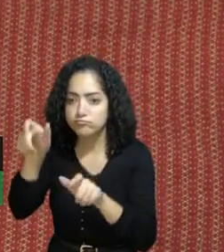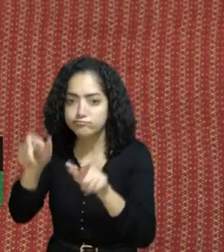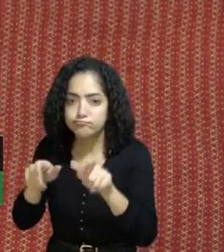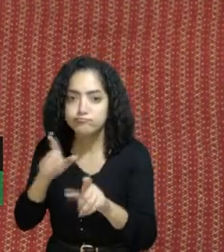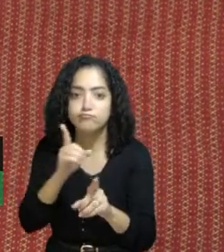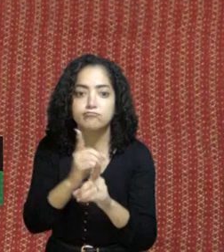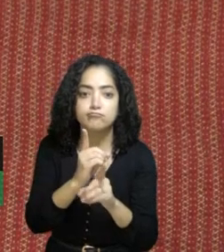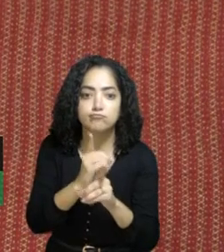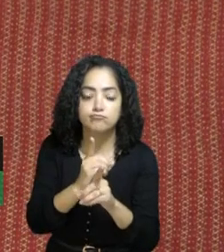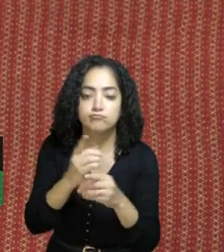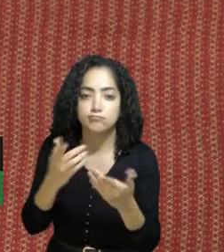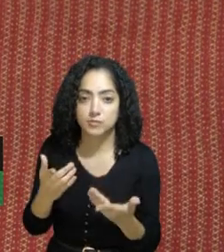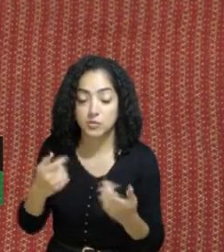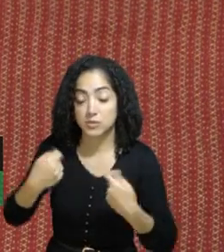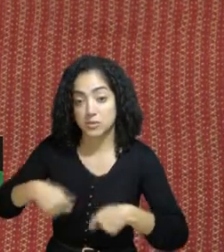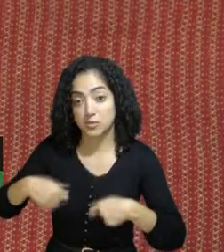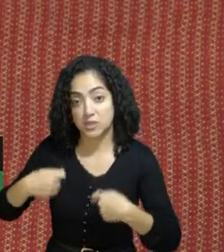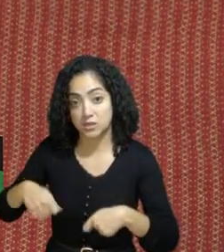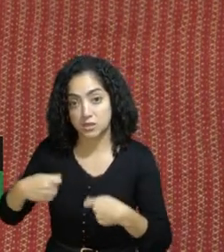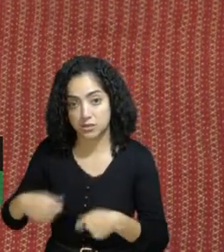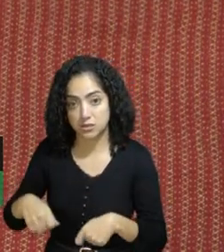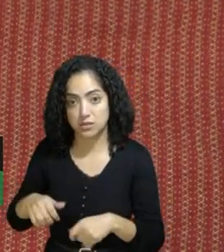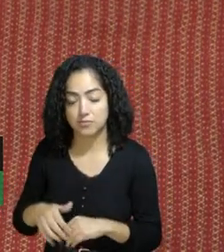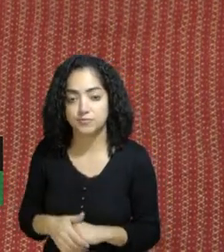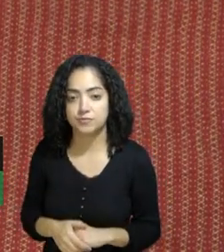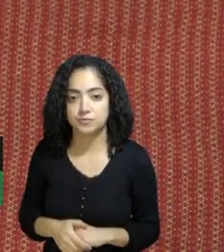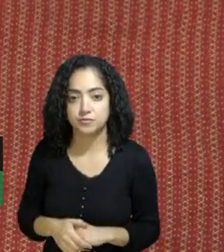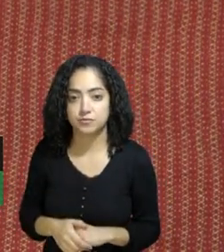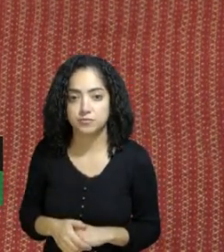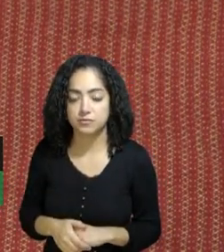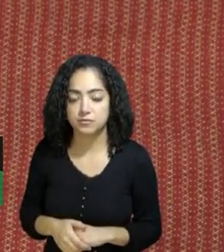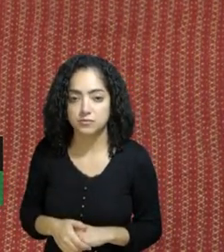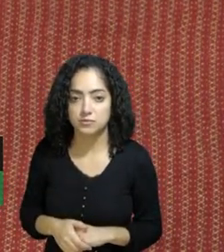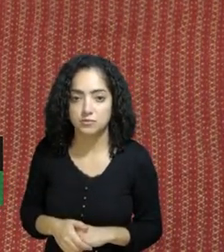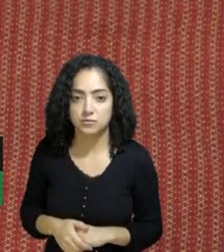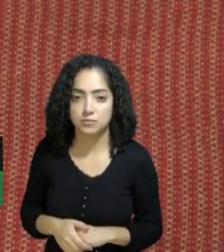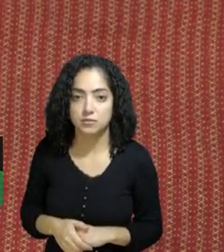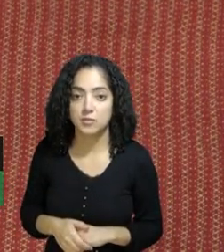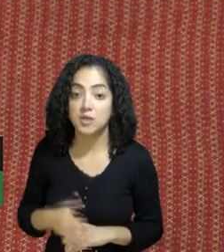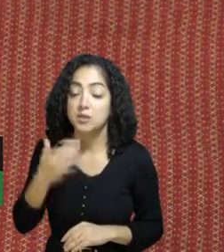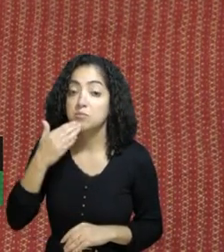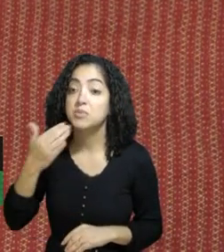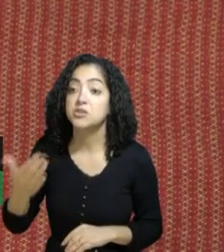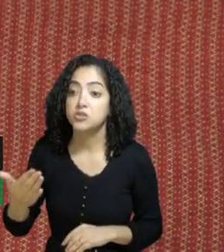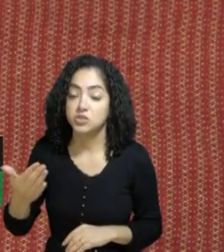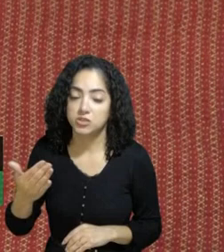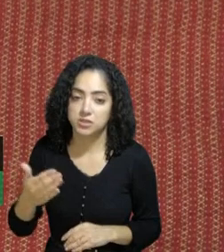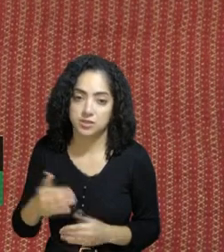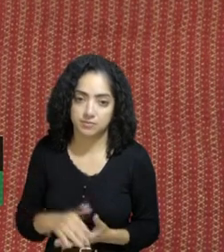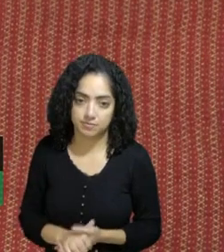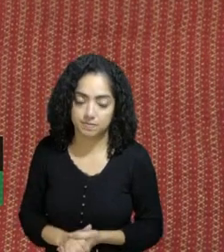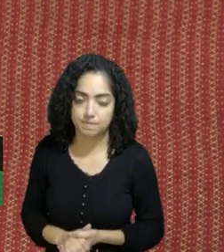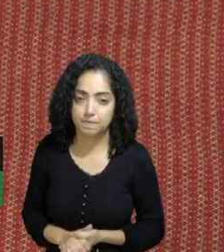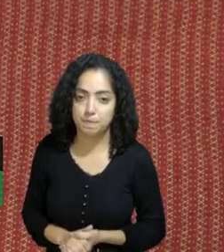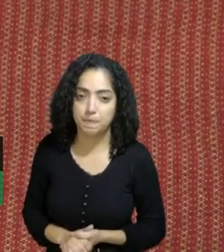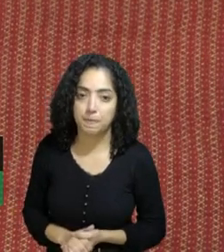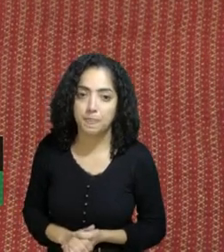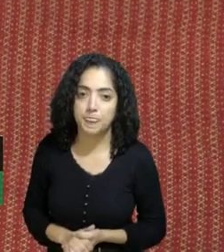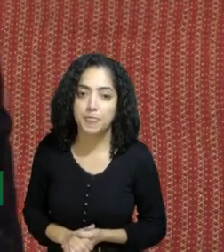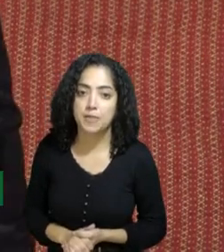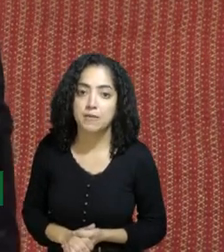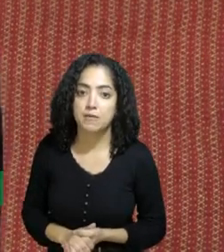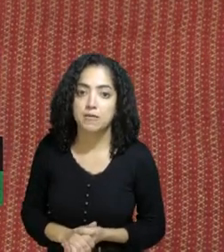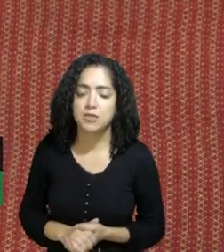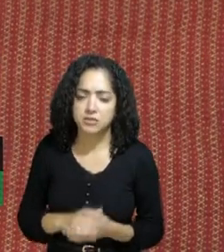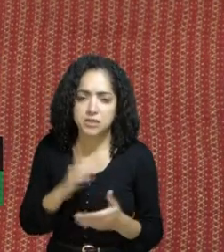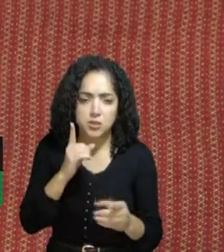se caso alguém precisar, né? Então, para pedir esse favor aos deputados que voltem às suas regiões, se